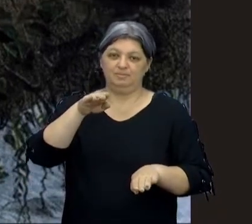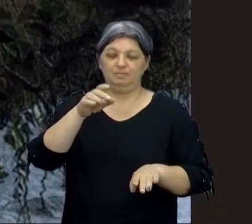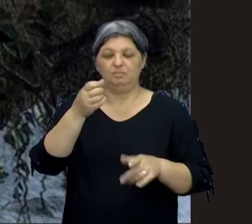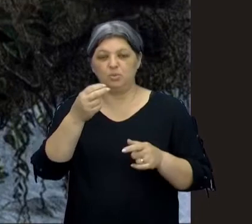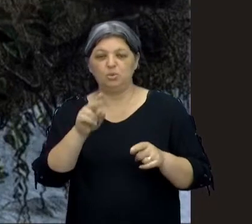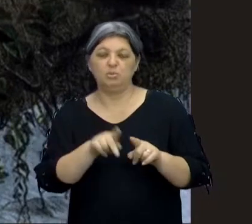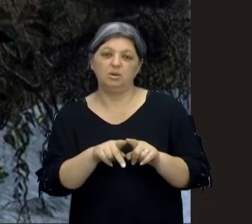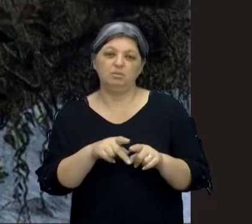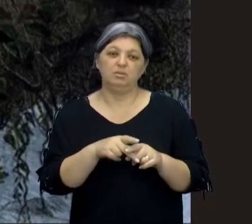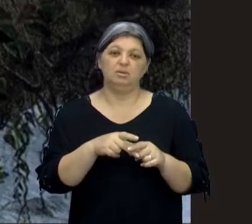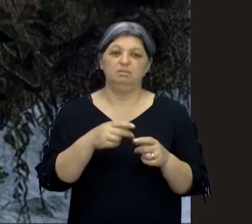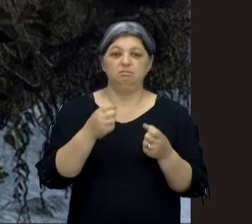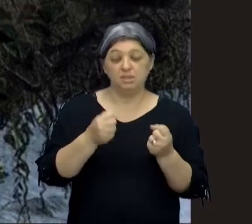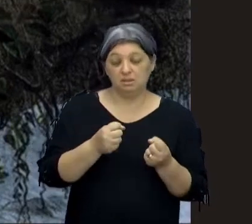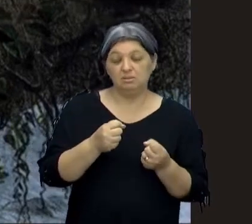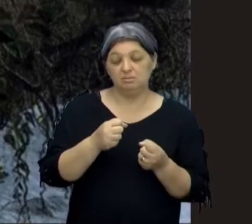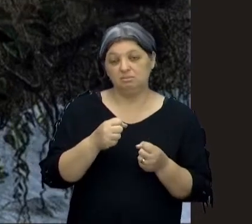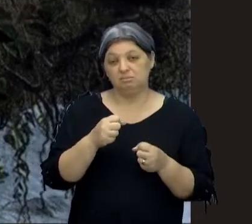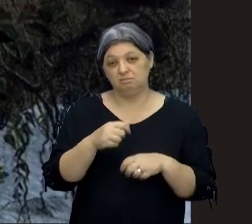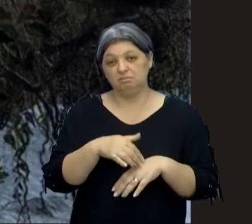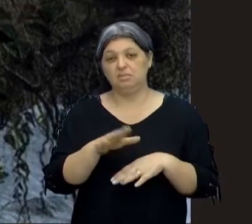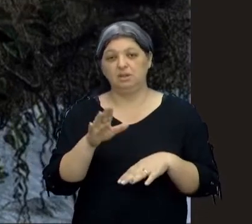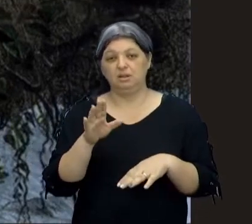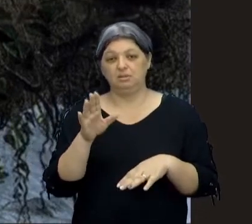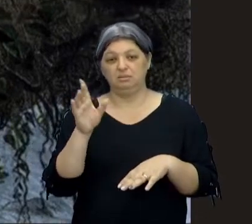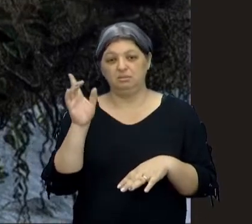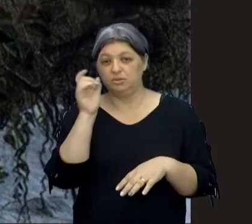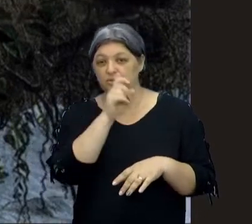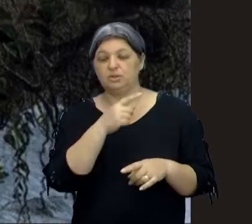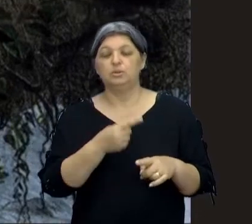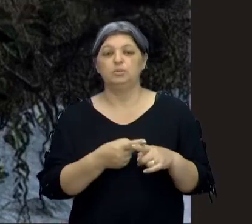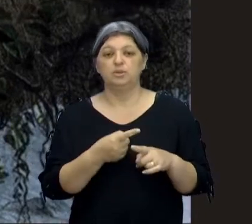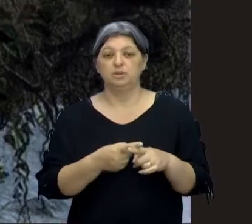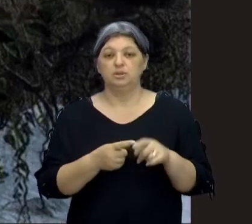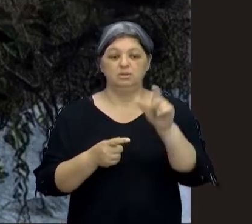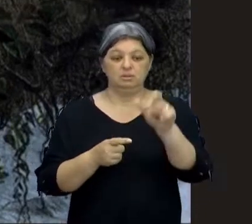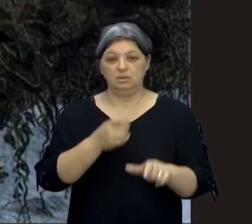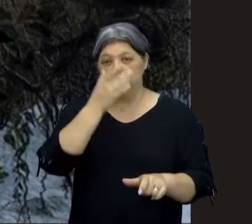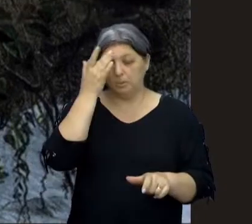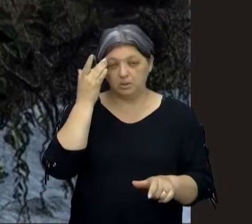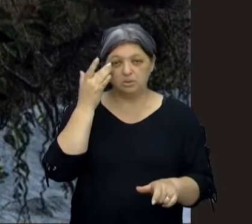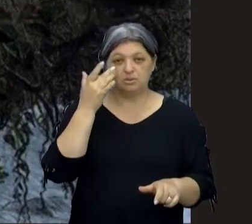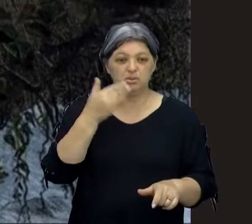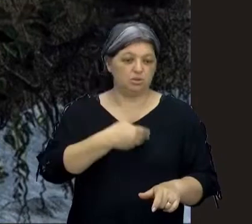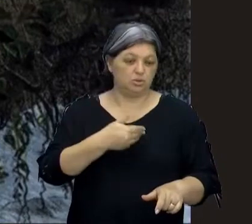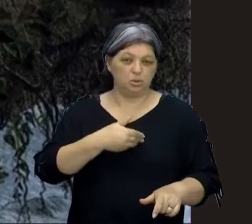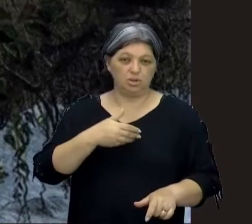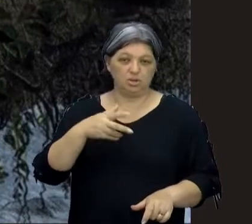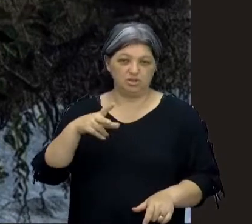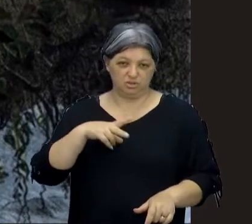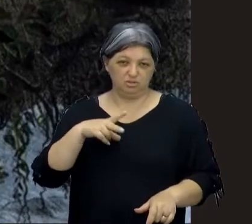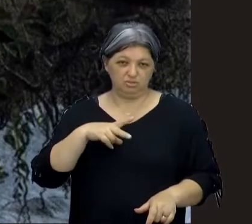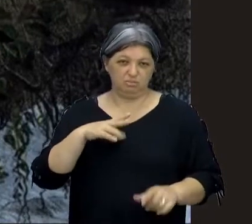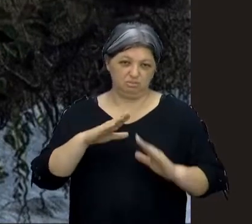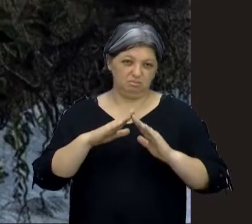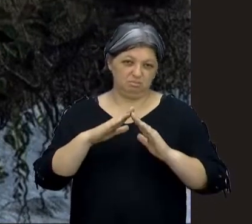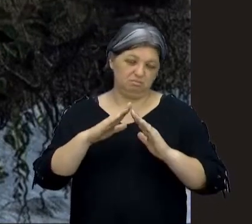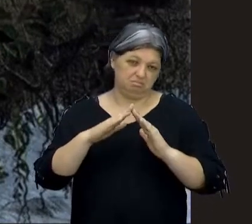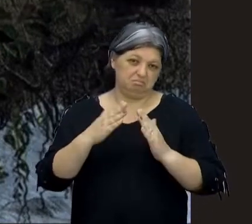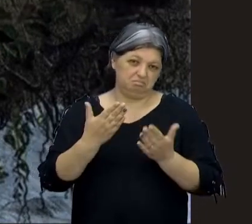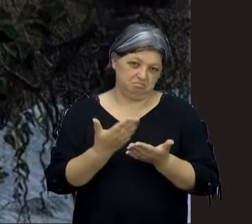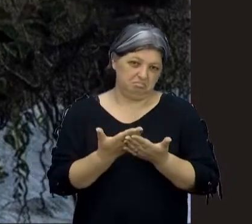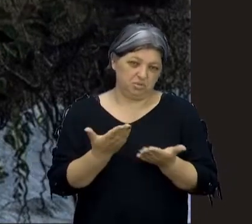né vamos dizer assim para que essa pessoa por exemplo de um colégio particular né no exemplo simples